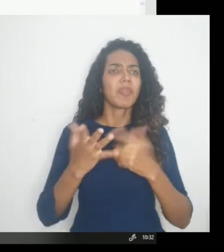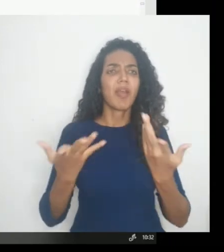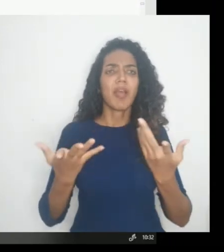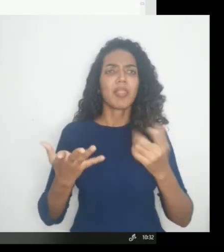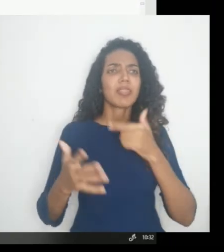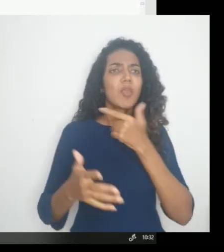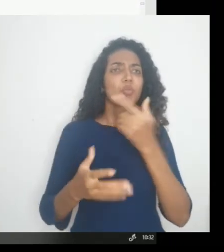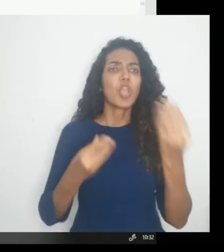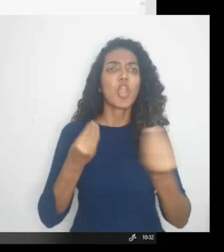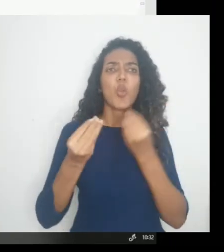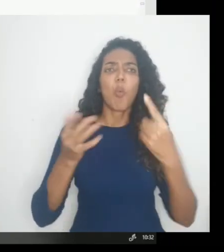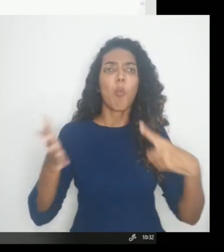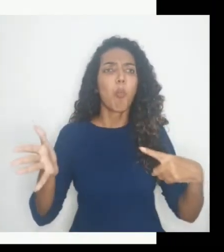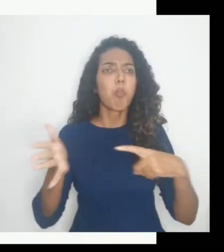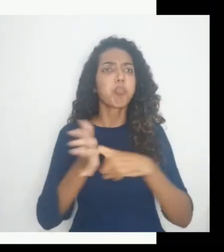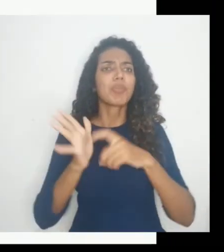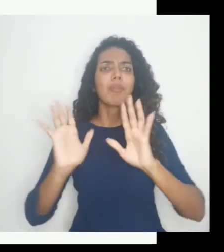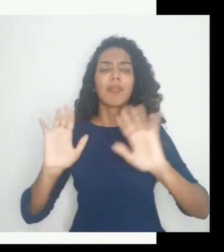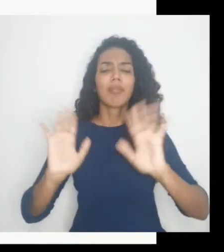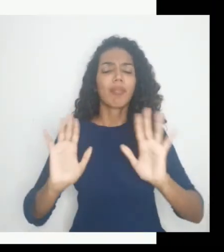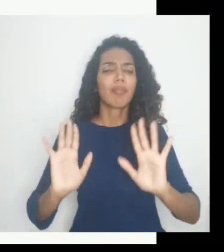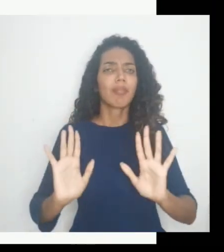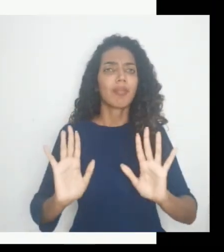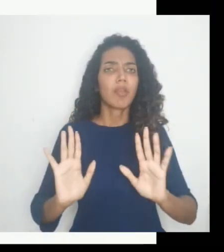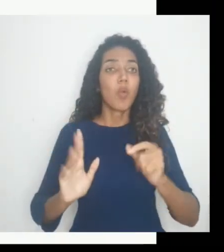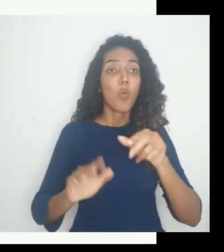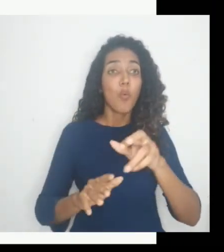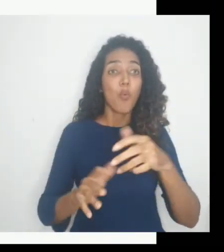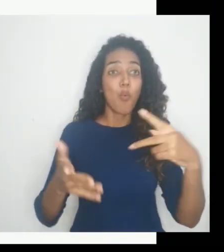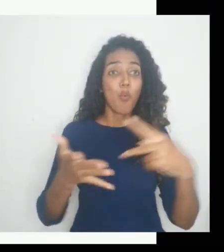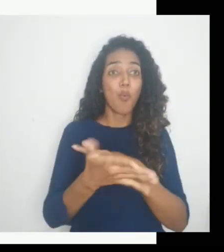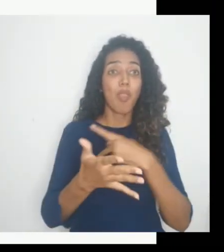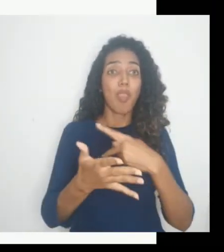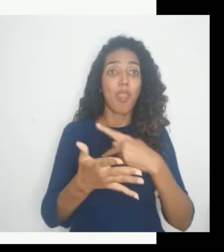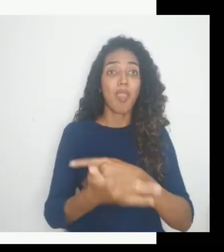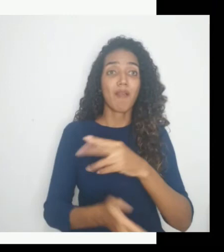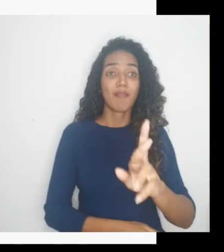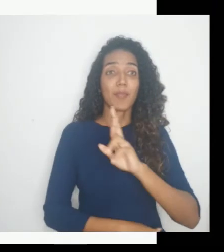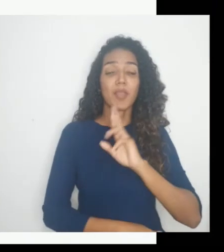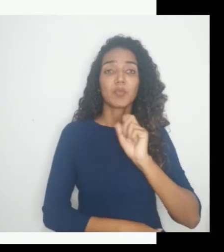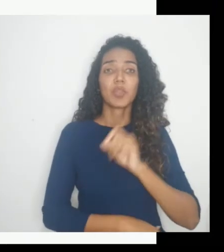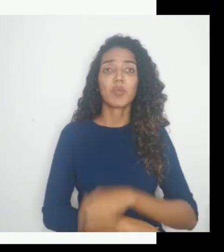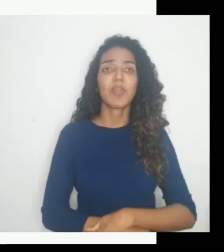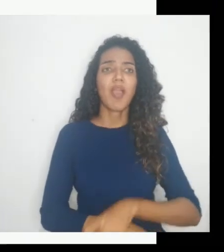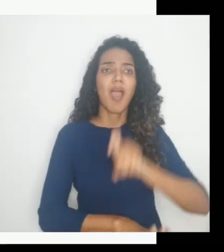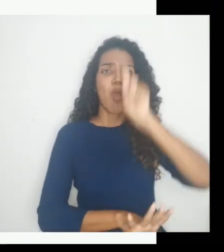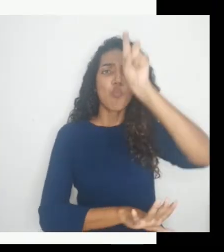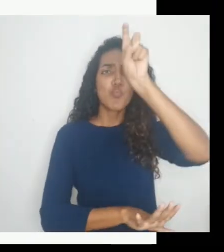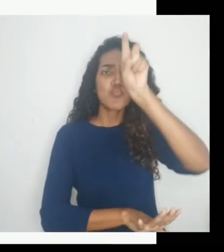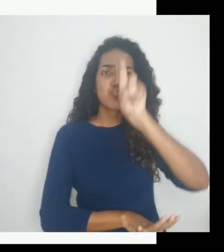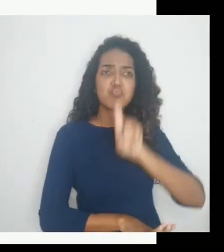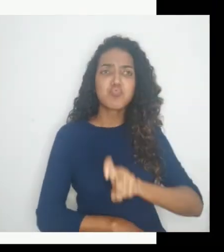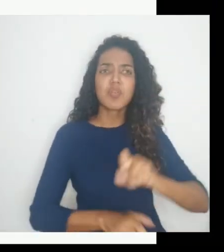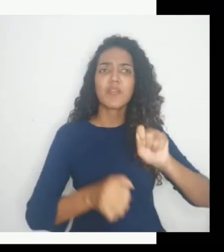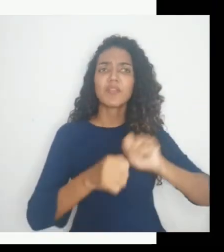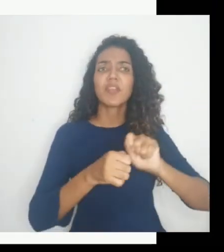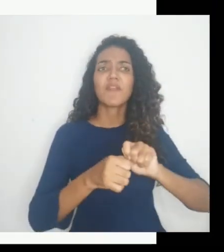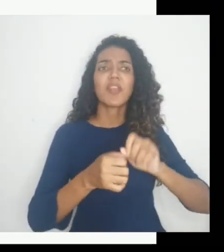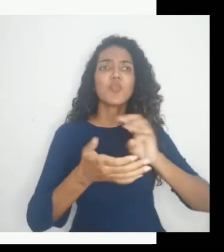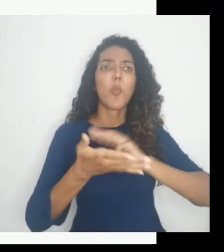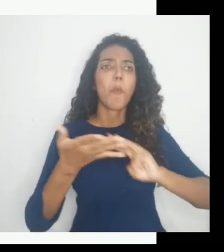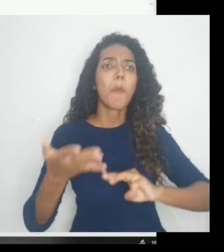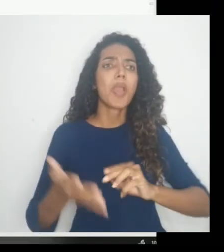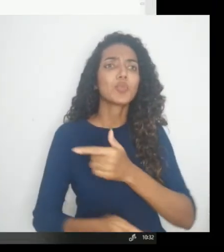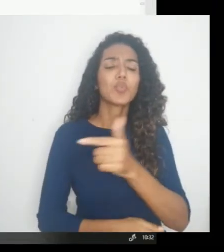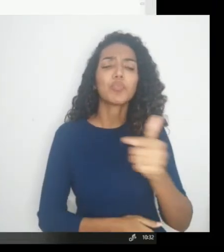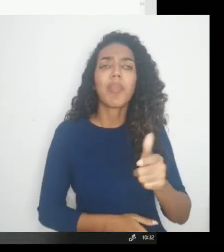mim é dizendo, ó, a seleção que você fez não tem nenhum método main e nem faz absolutamente nada. Uma